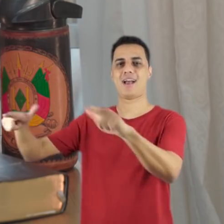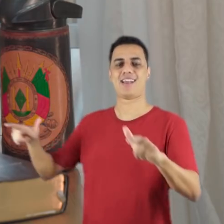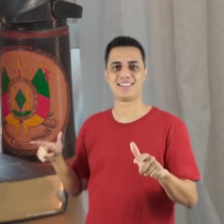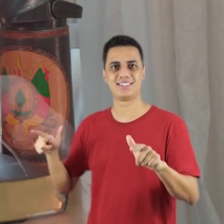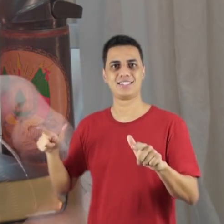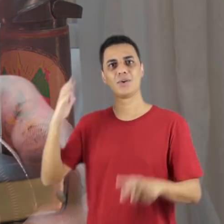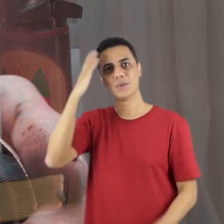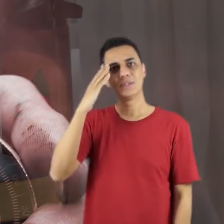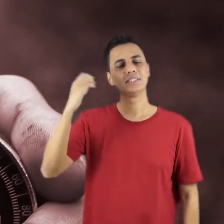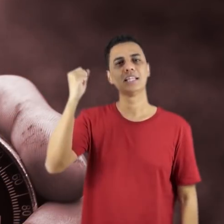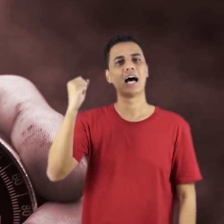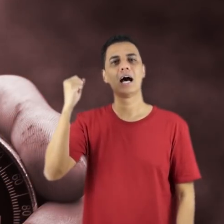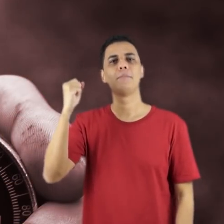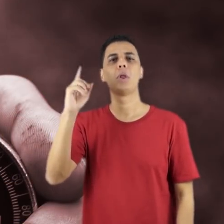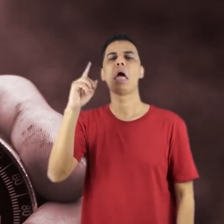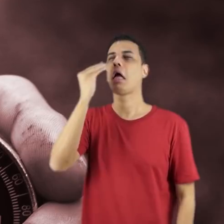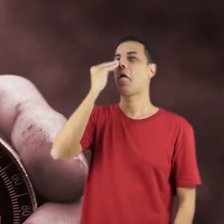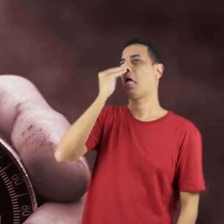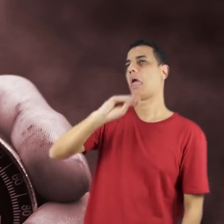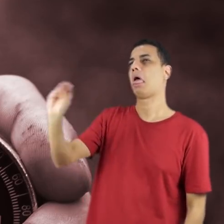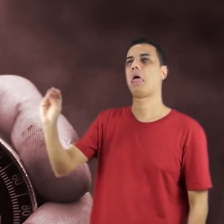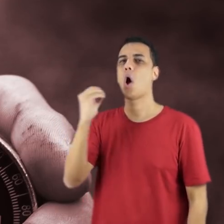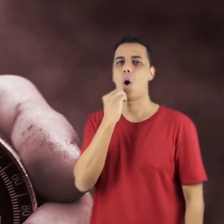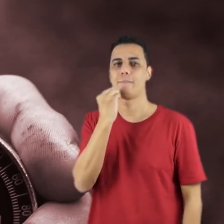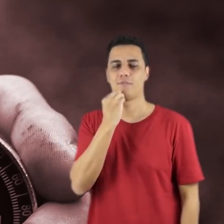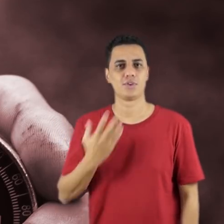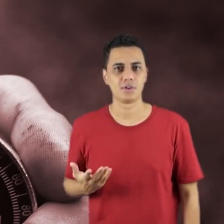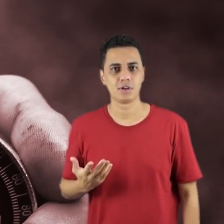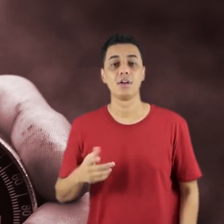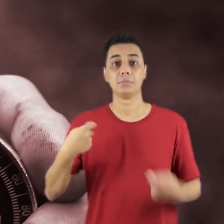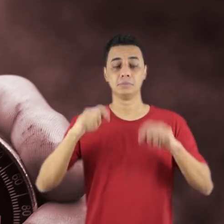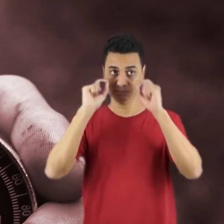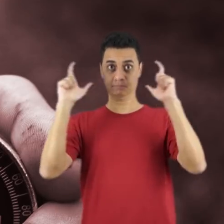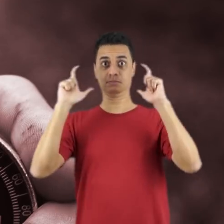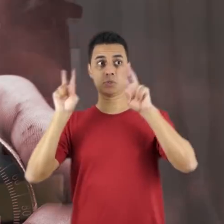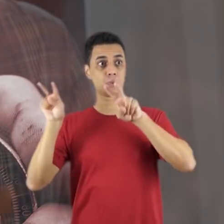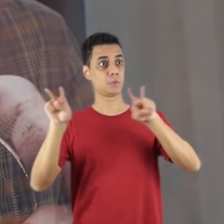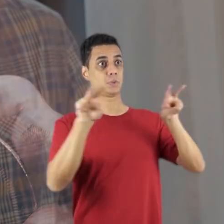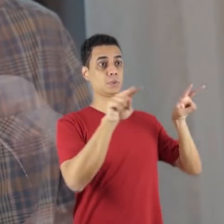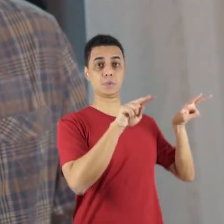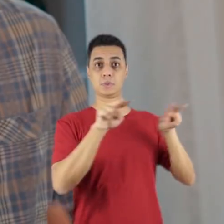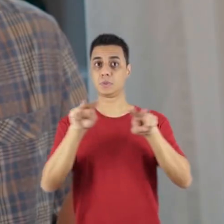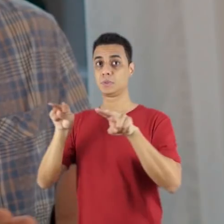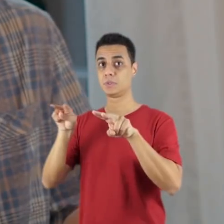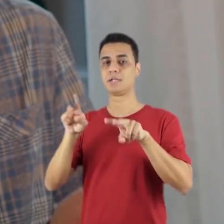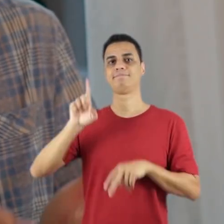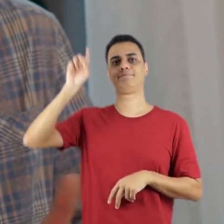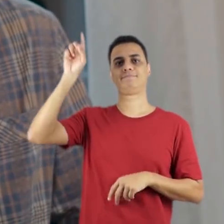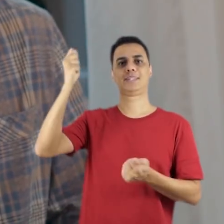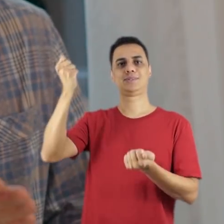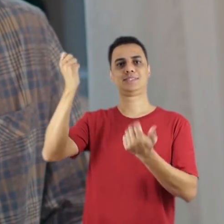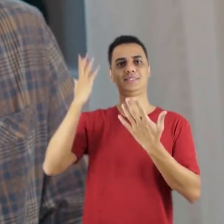Provérbios 20:12 diz: ouvidos para ouvir e olhos para ver, ambos são dádivas do Senhor. Tu sabe que o óbvio